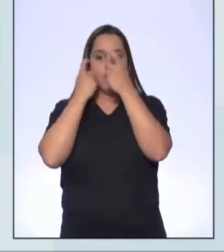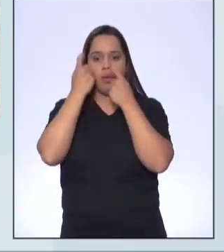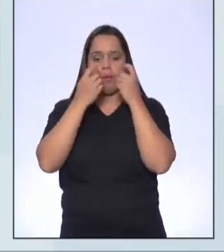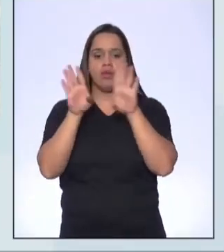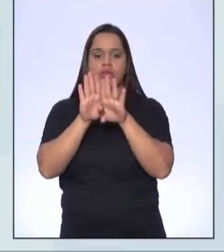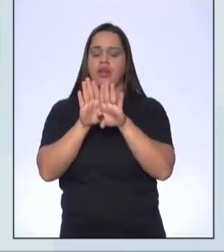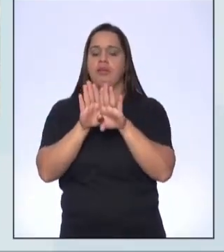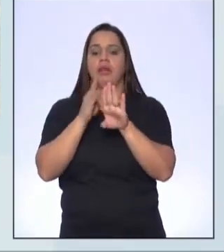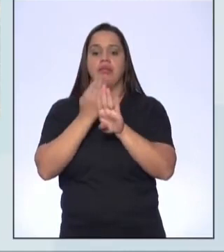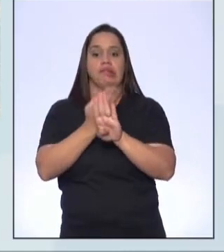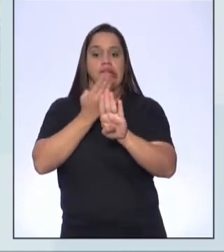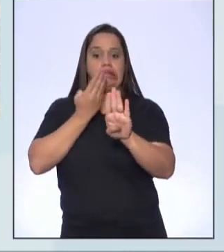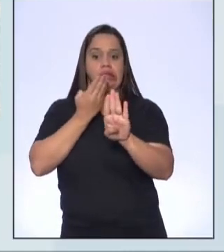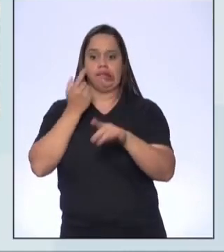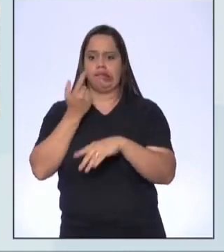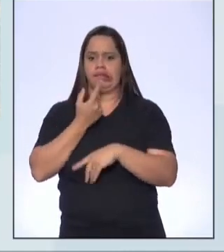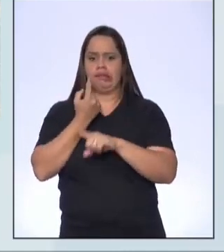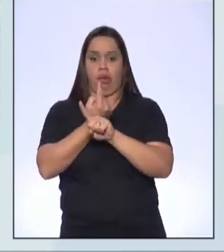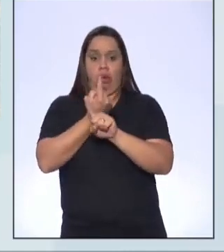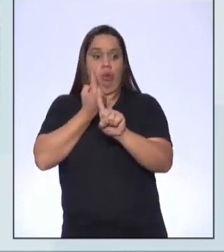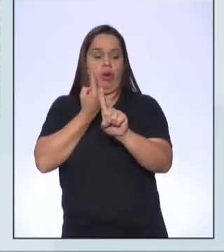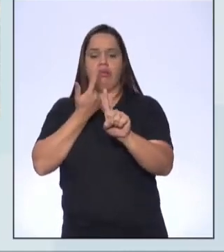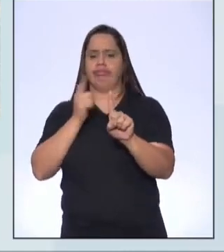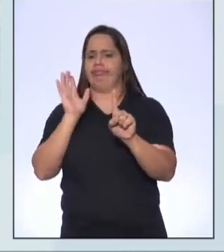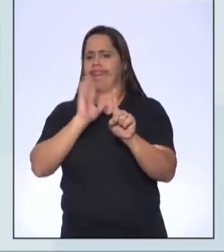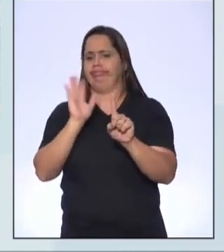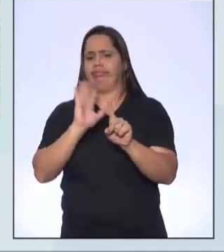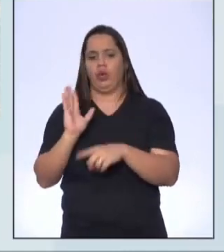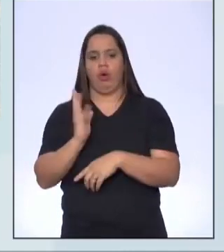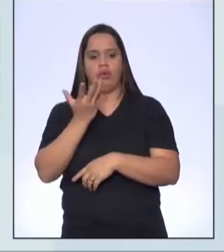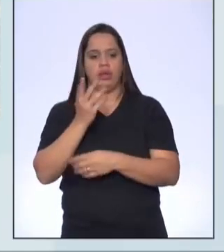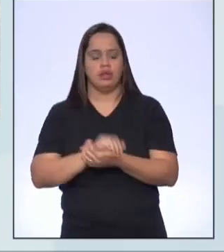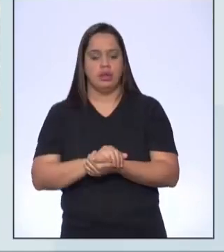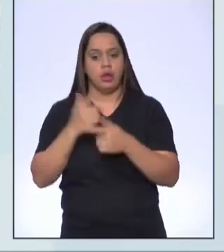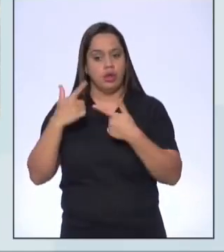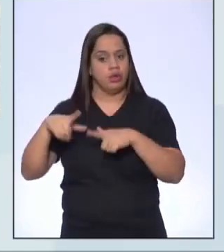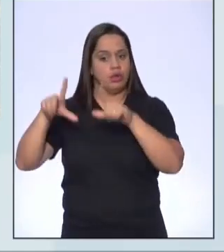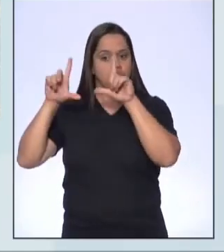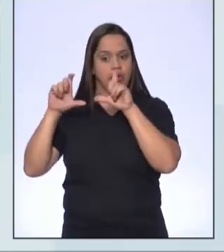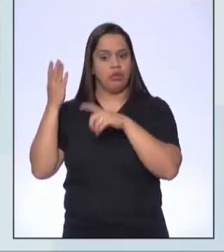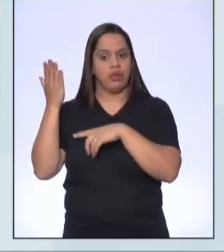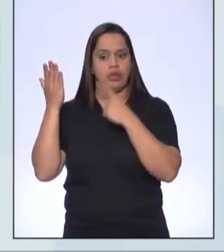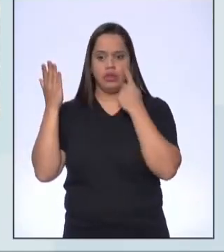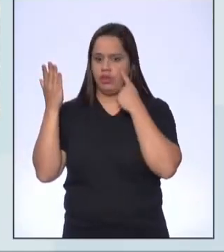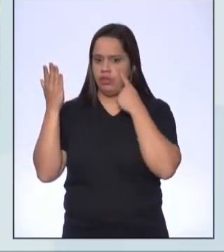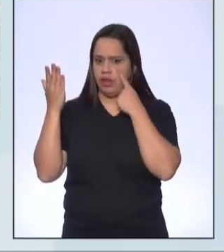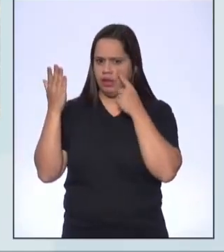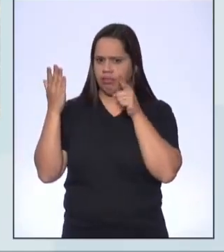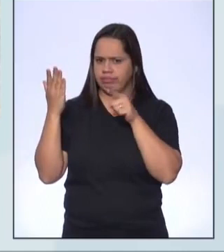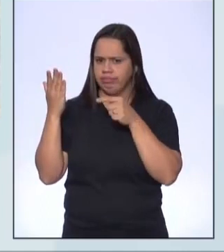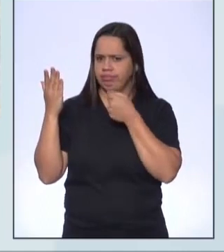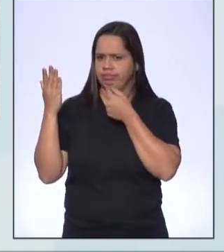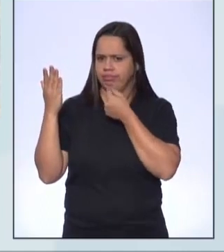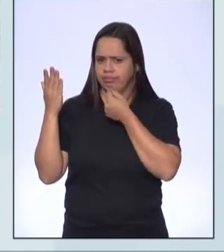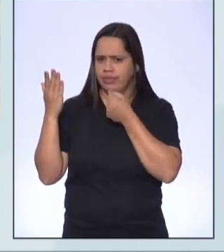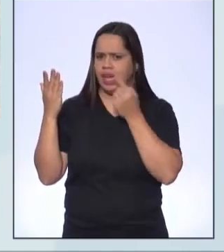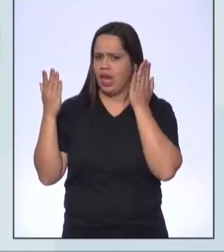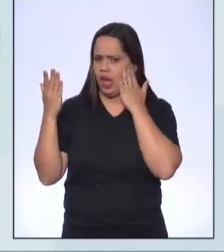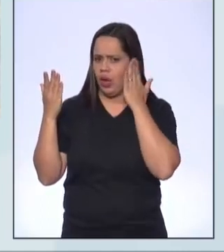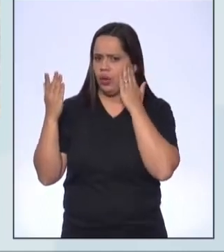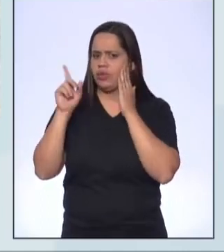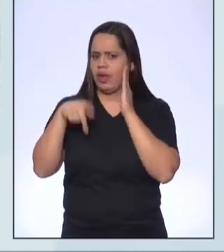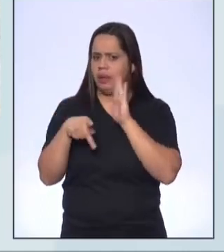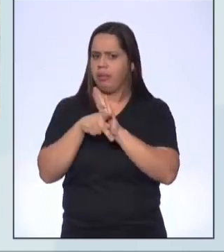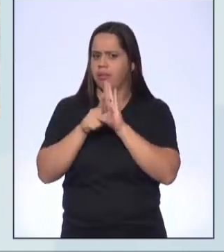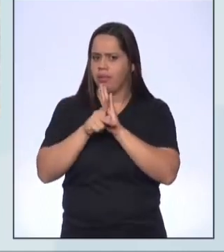social aí passou longe. Então, na imagem nós temos uma fotografia, eu acredito que eu sei que estação é essa, As né? pessoas estão... Estação